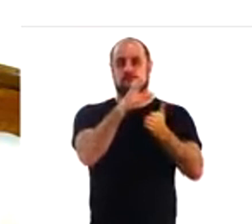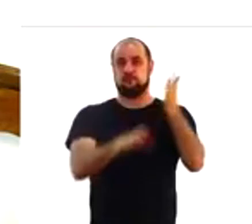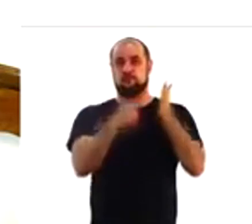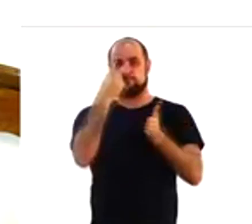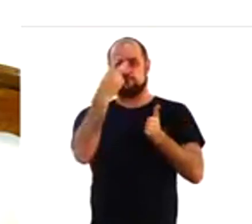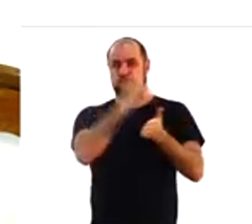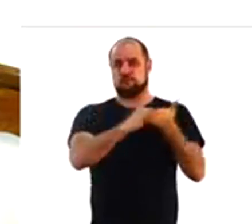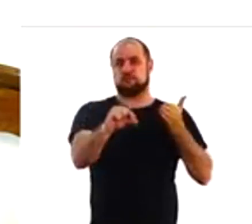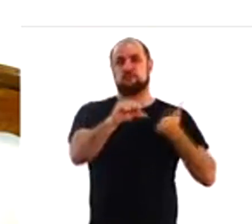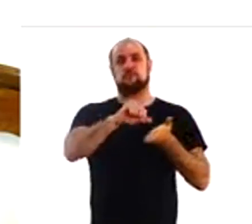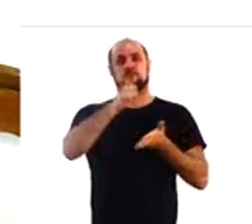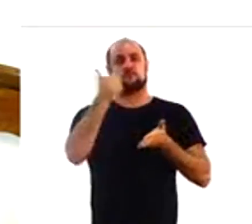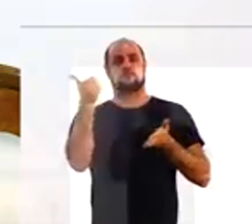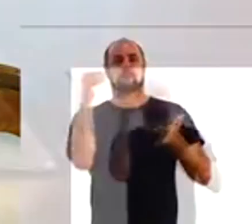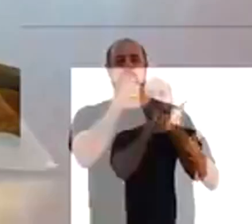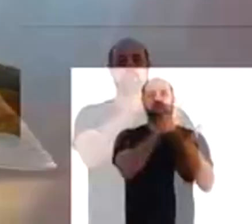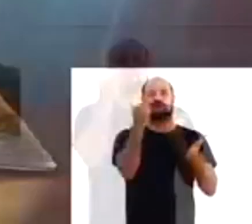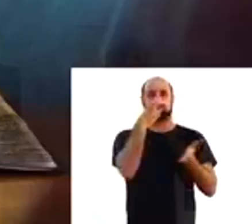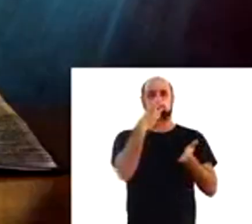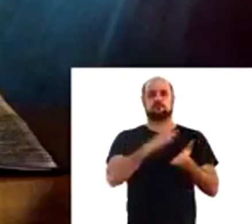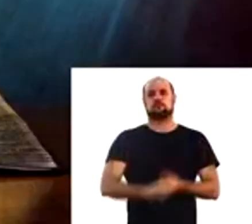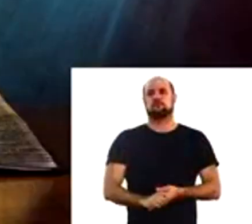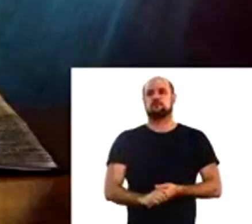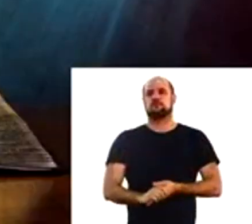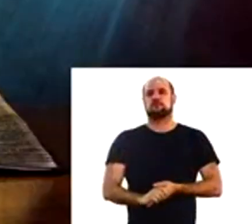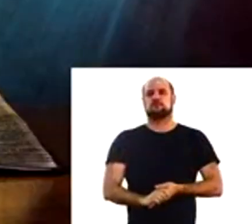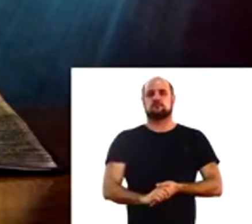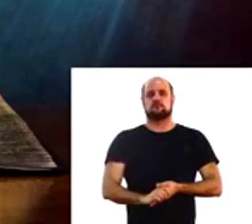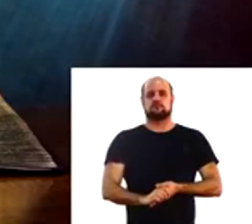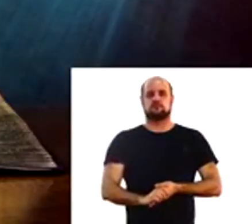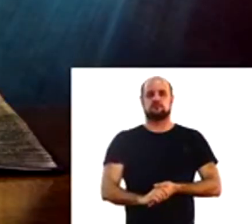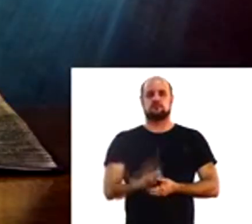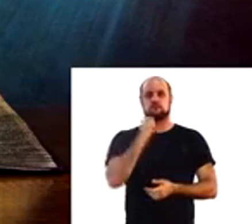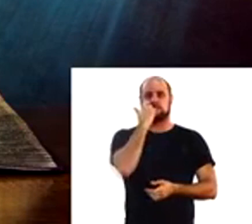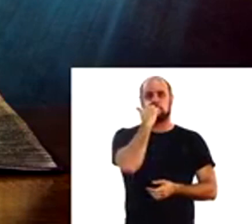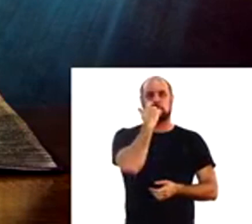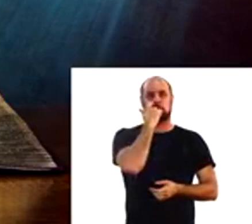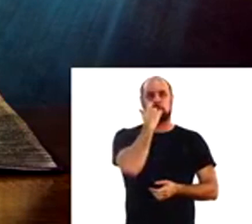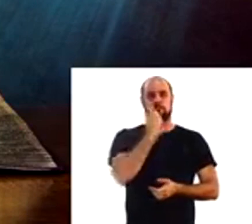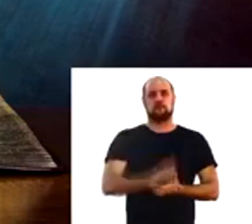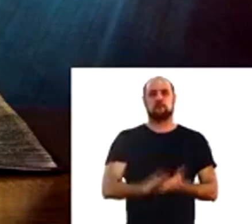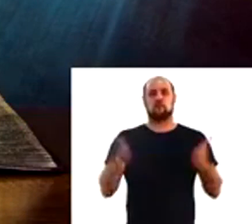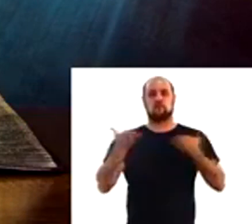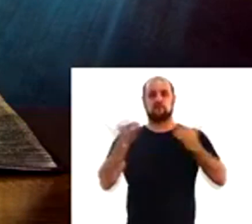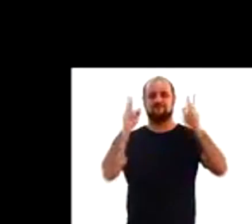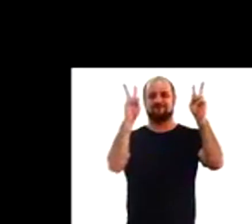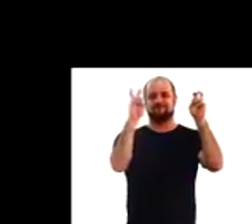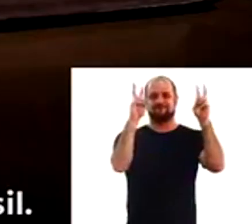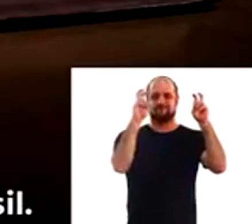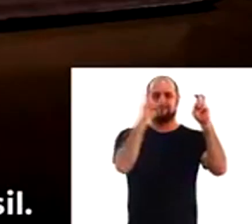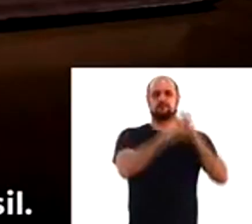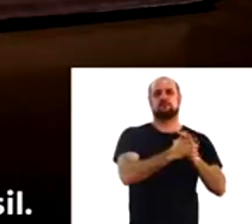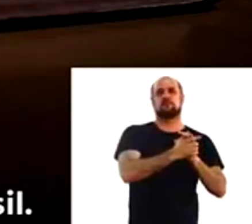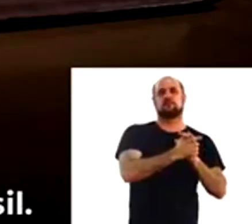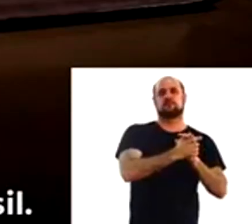15. Tito, capítulo 2, versículos 11 a 15. E o tema da nossa exposição é